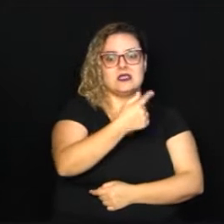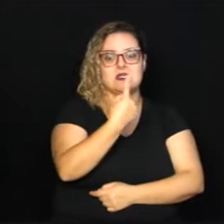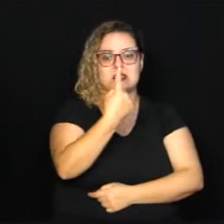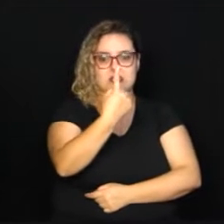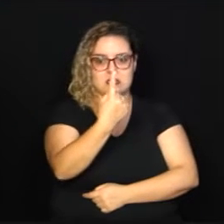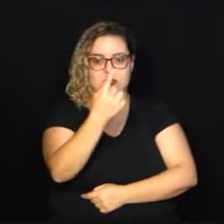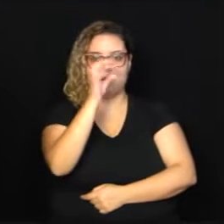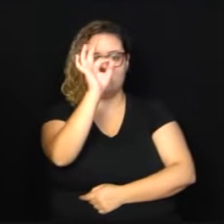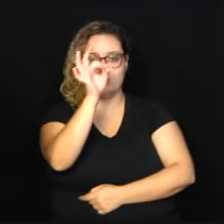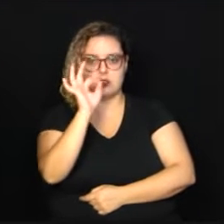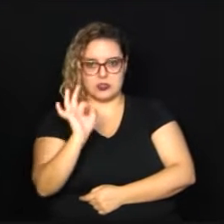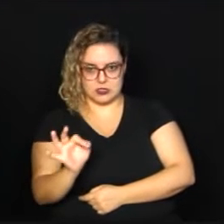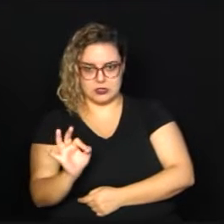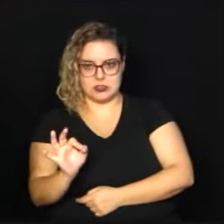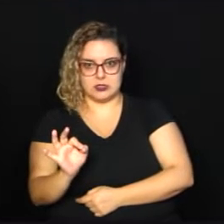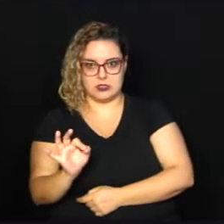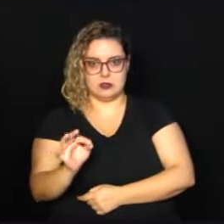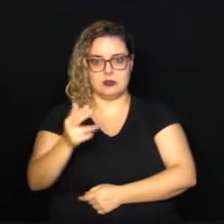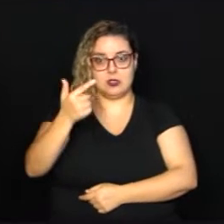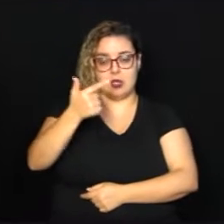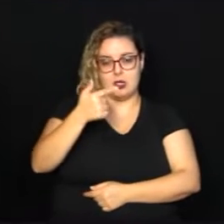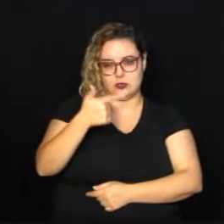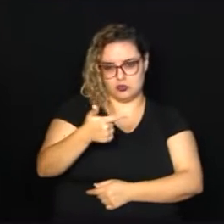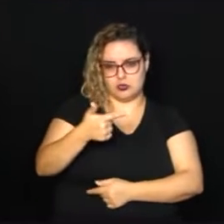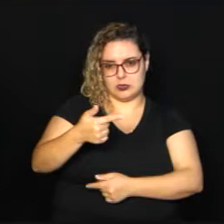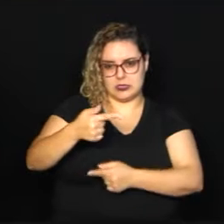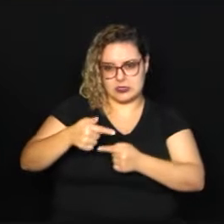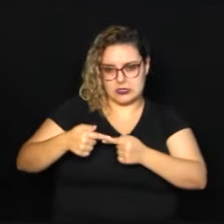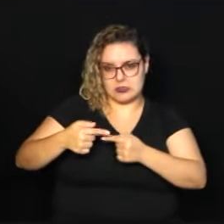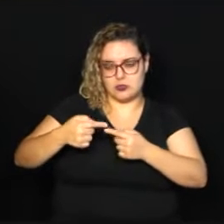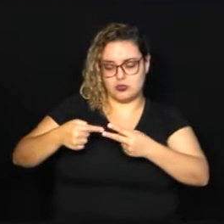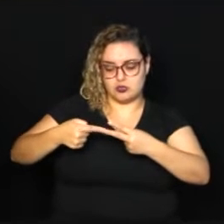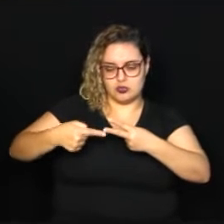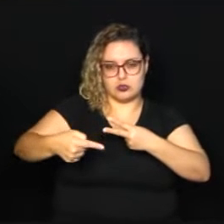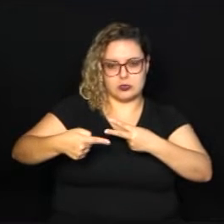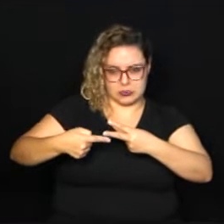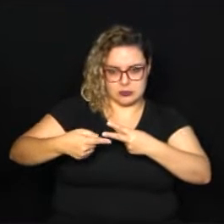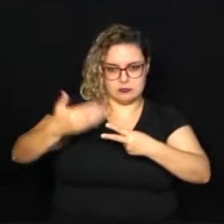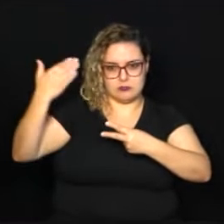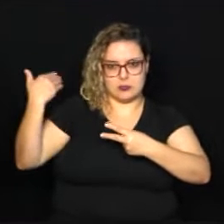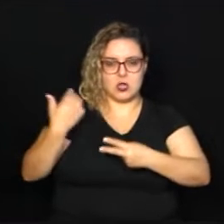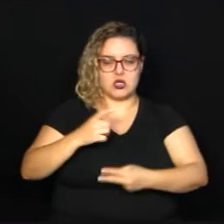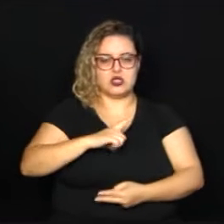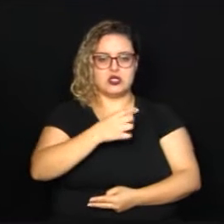81,2%, quando no dia 22, há 2 semanas, tínhamos